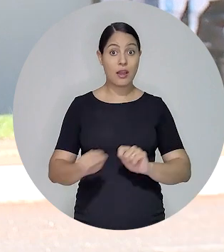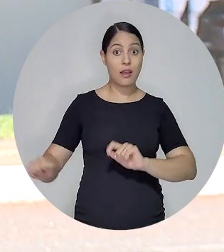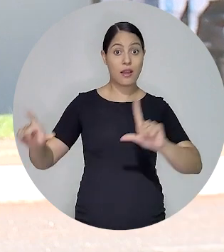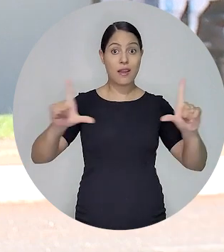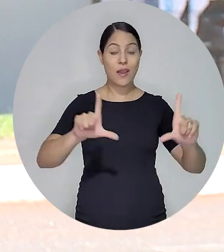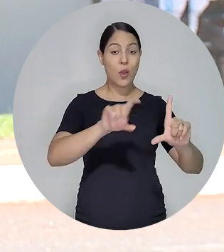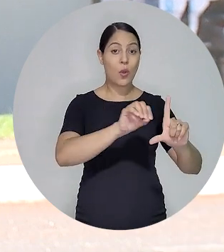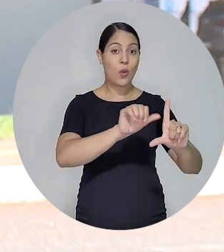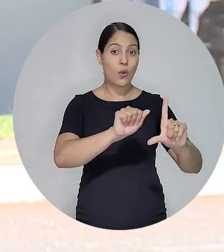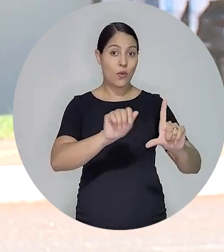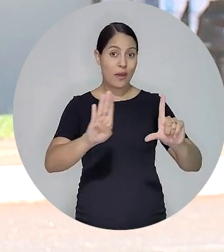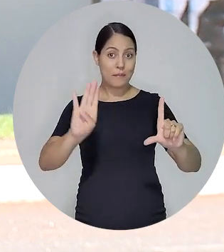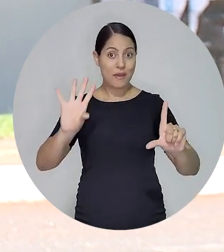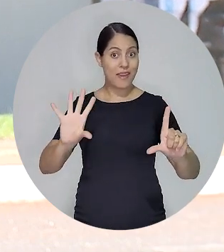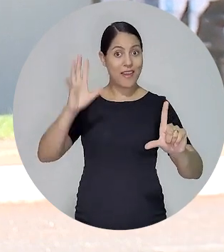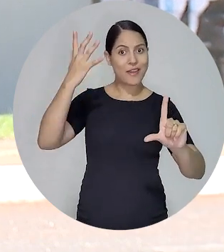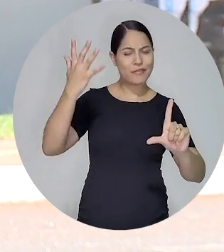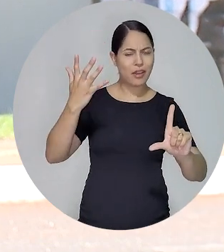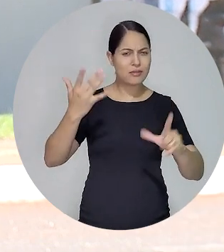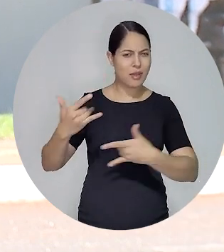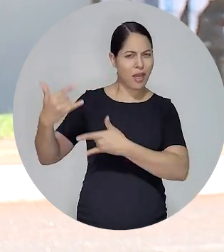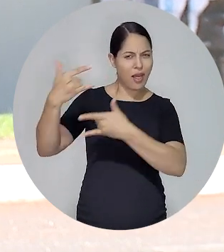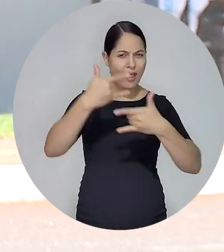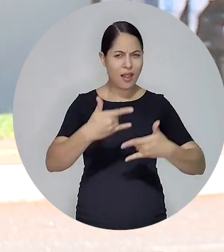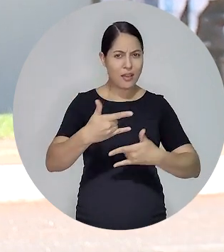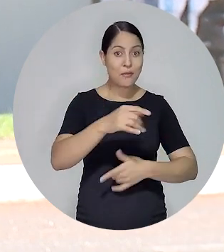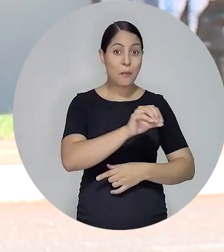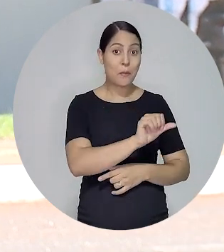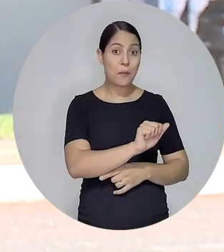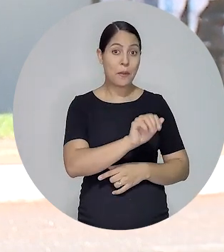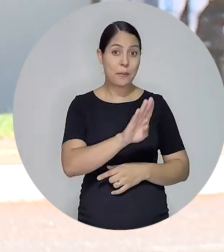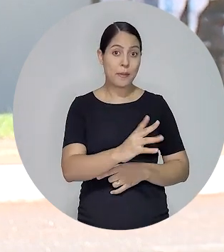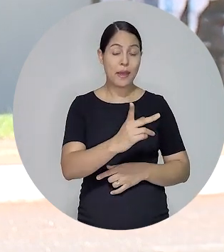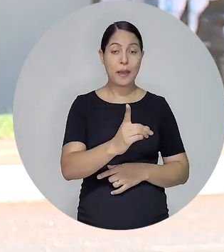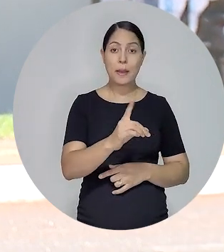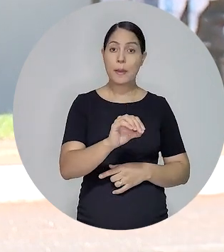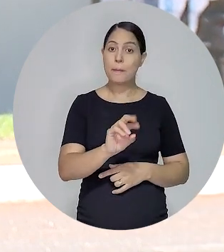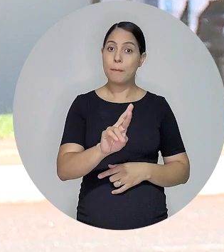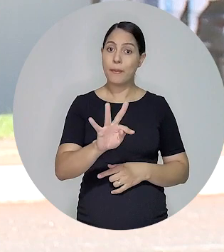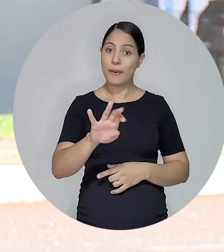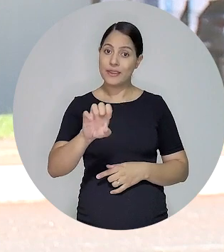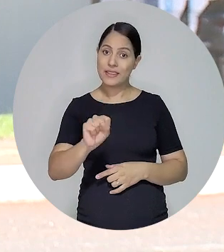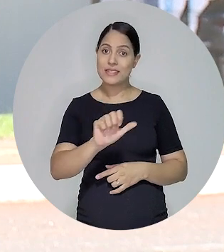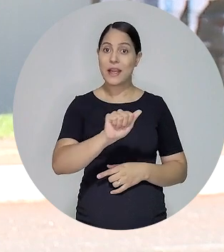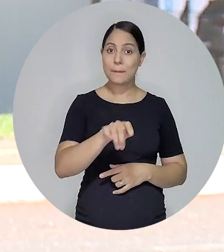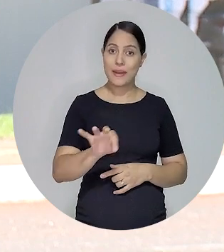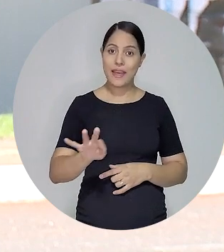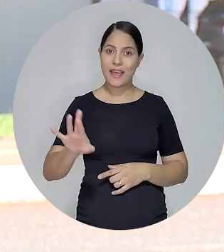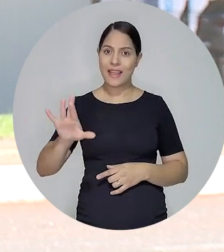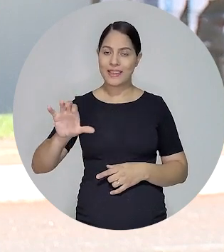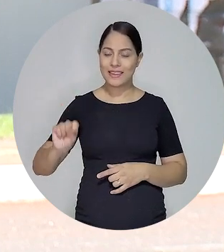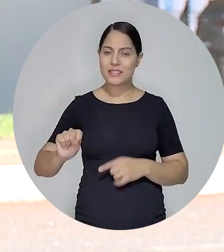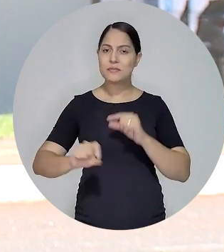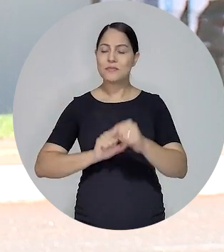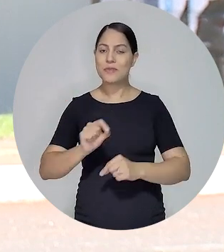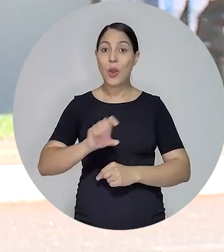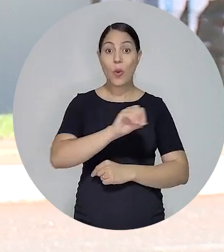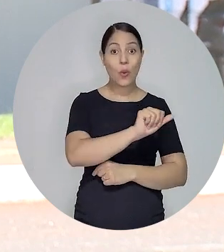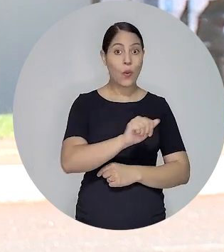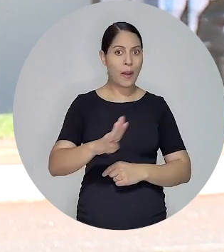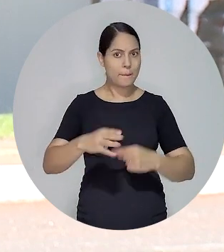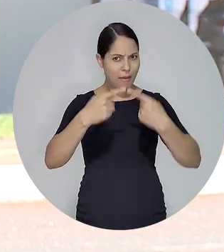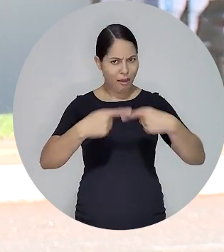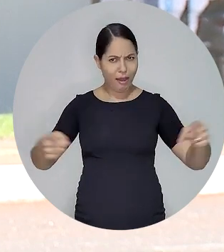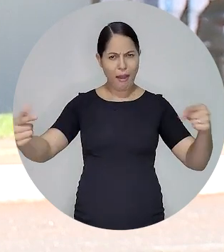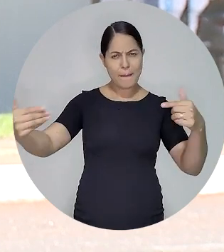No quadro OAB Eventos de hoje, a gente destaca a live OAB Portas Abertas, com o lançamento nacional do mês da advocacia.